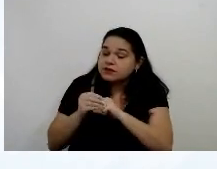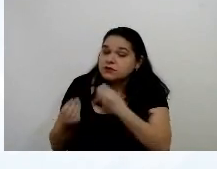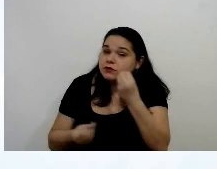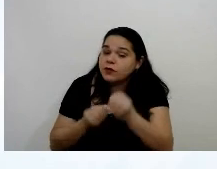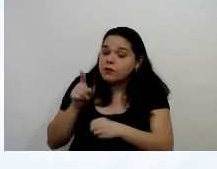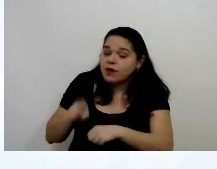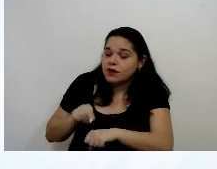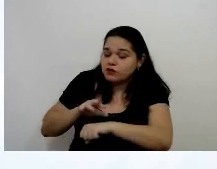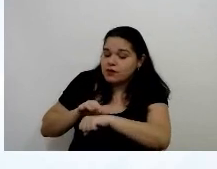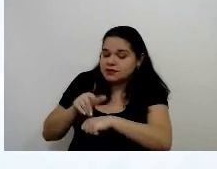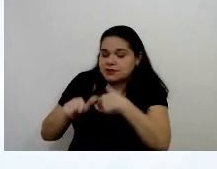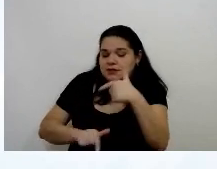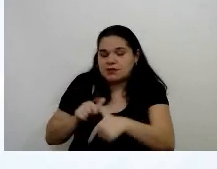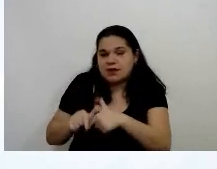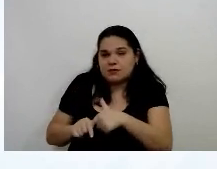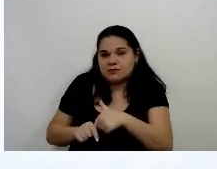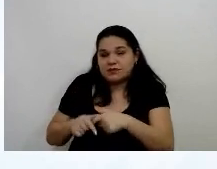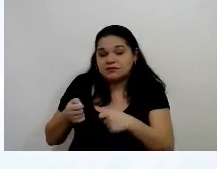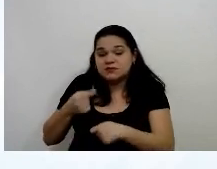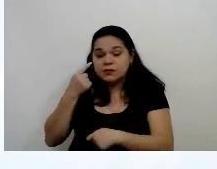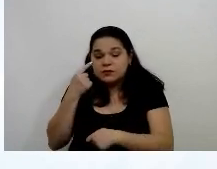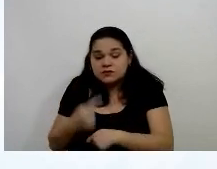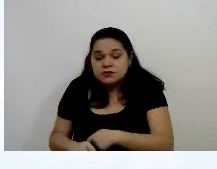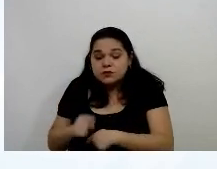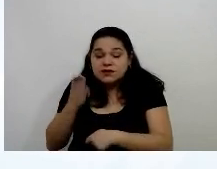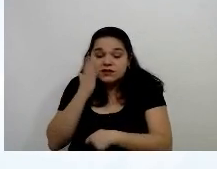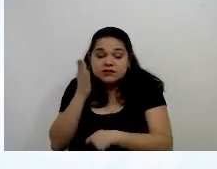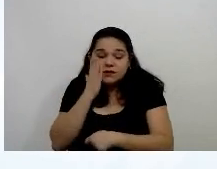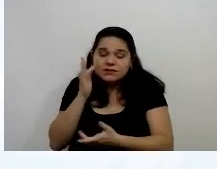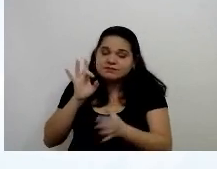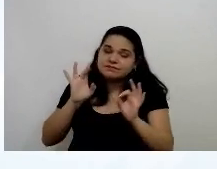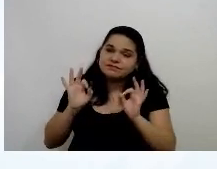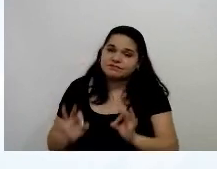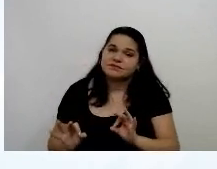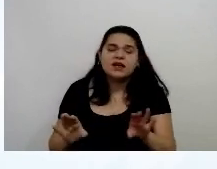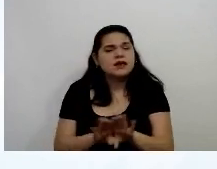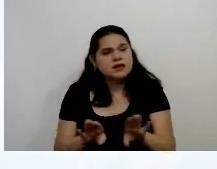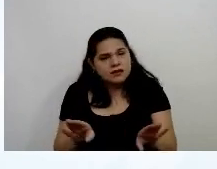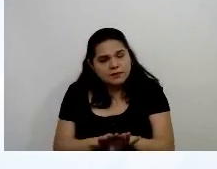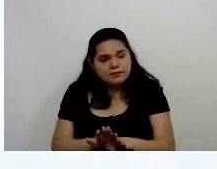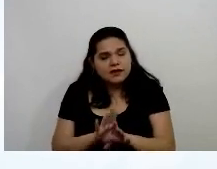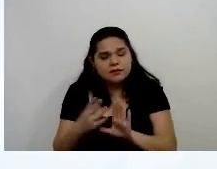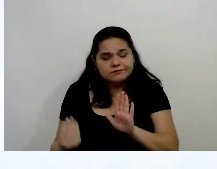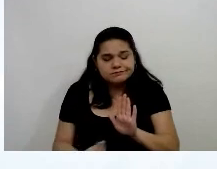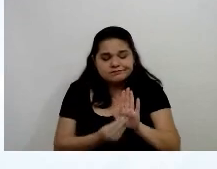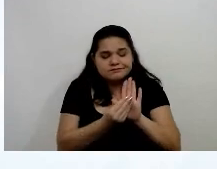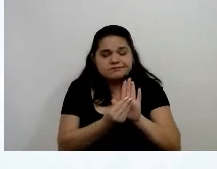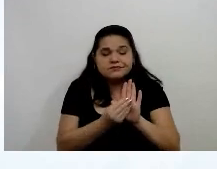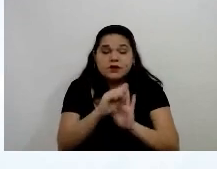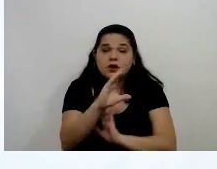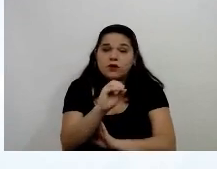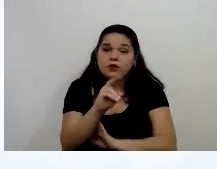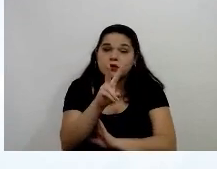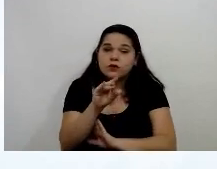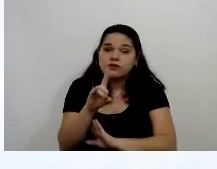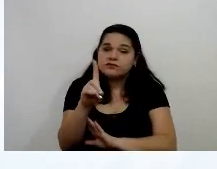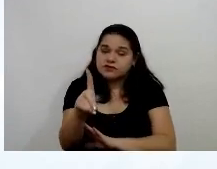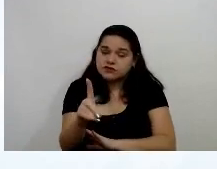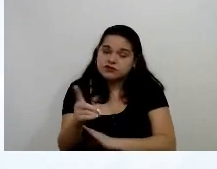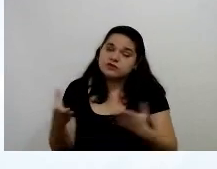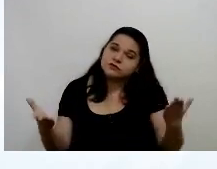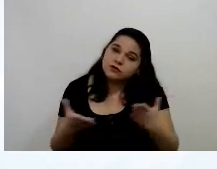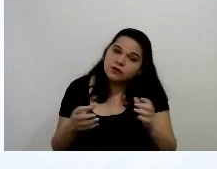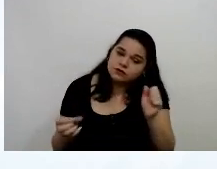normais do trabalho, como também em relação ao Covid, que vai estar a todo momento com novas cepas.